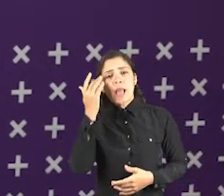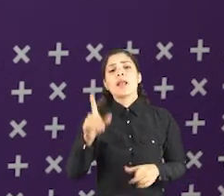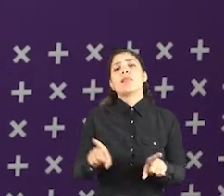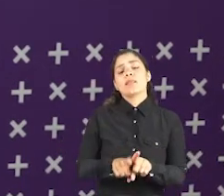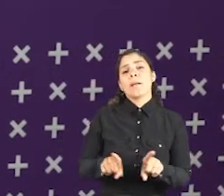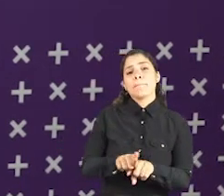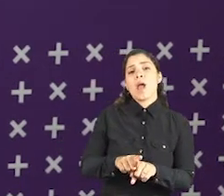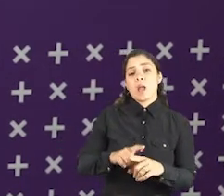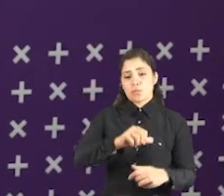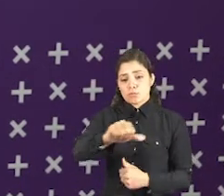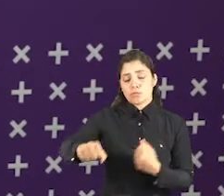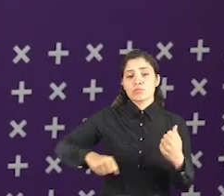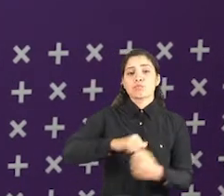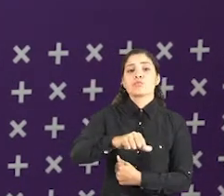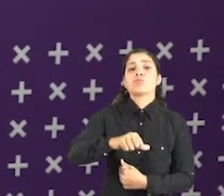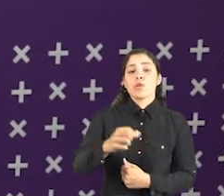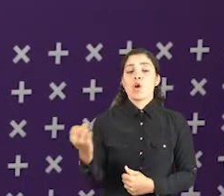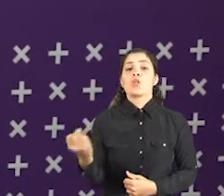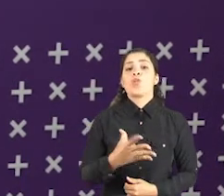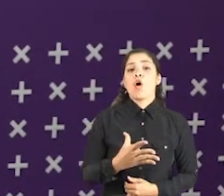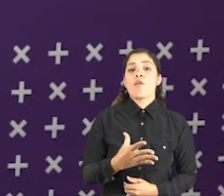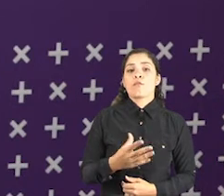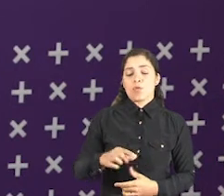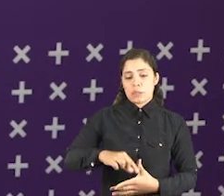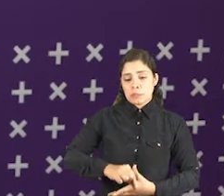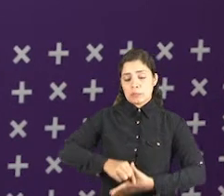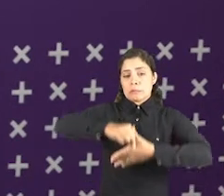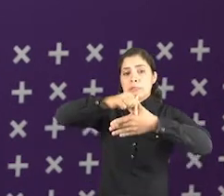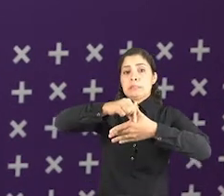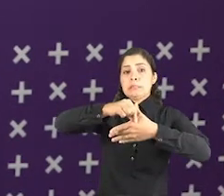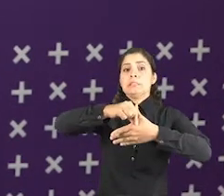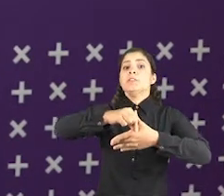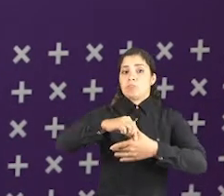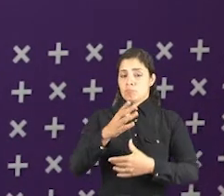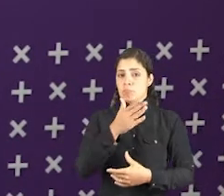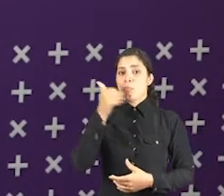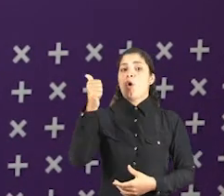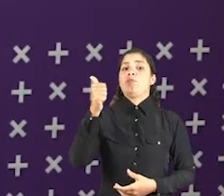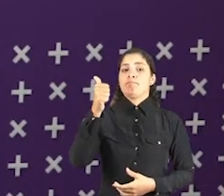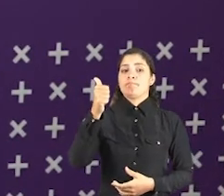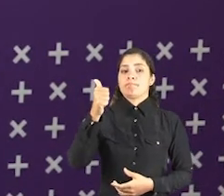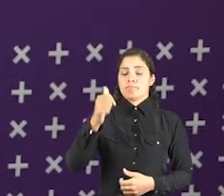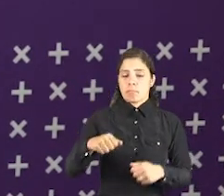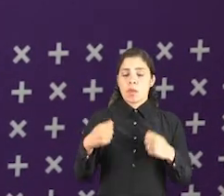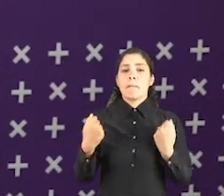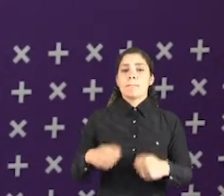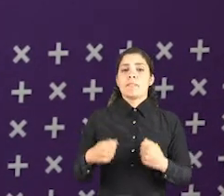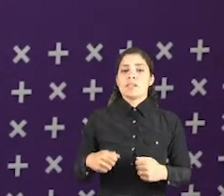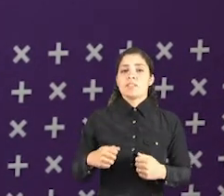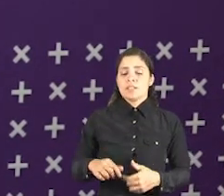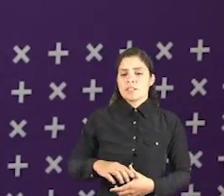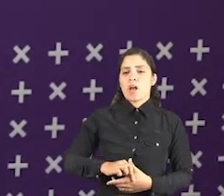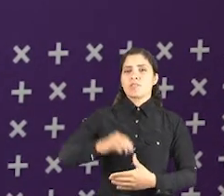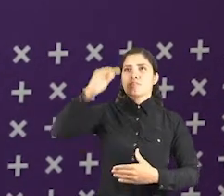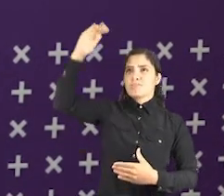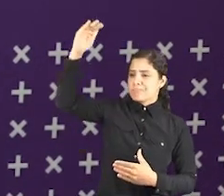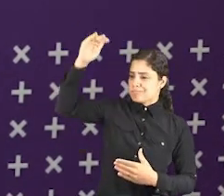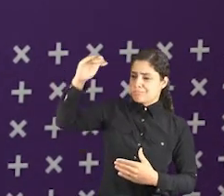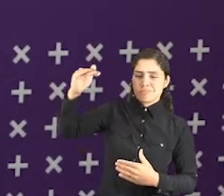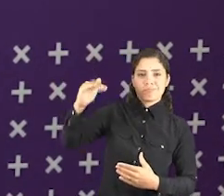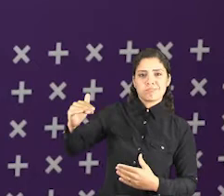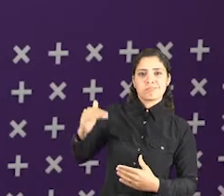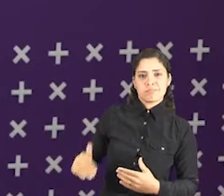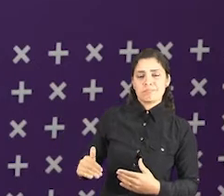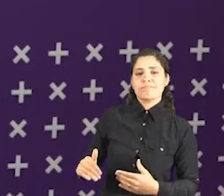outro ali está com para inovação é a liderança inadequada aquela liderança imprópria e ainda tá muito presa a questão da hierarquia